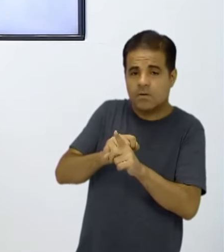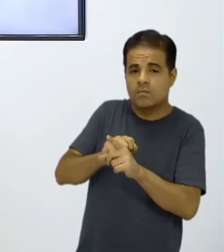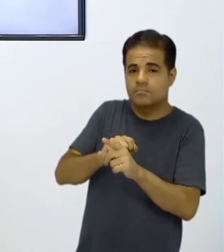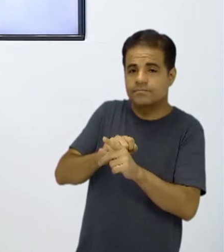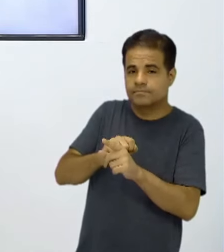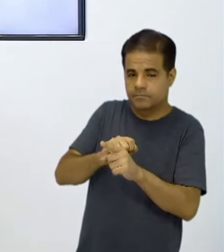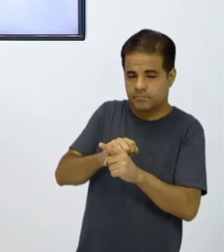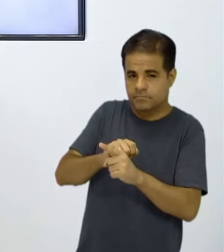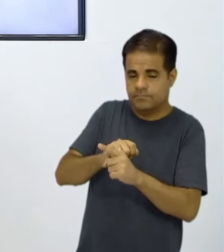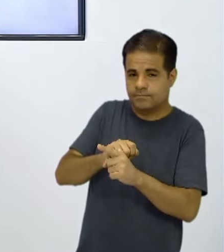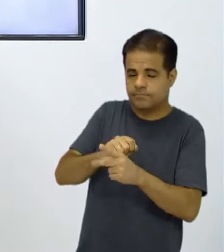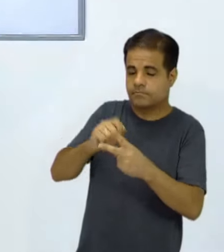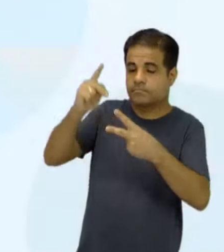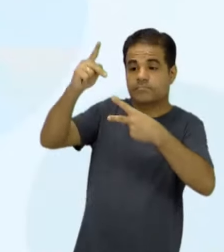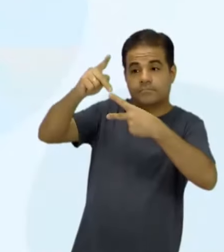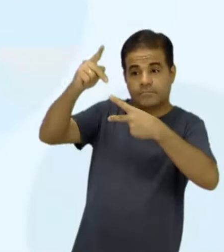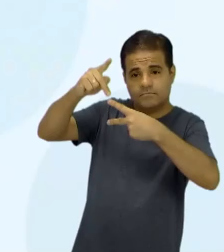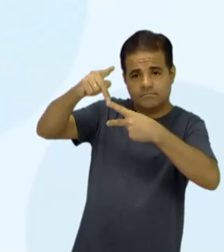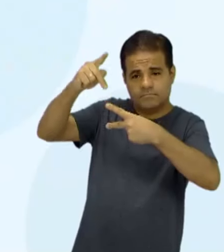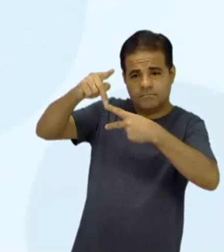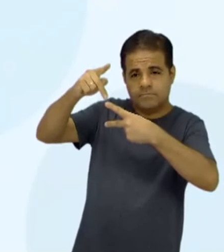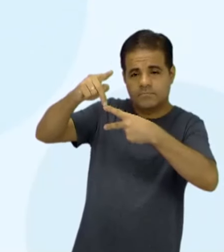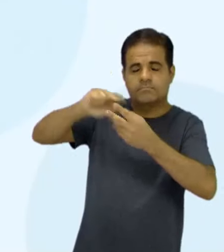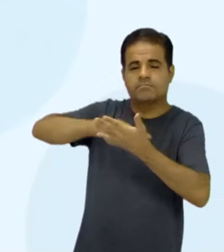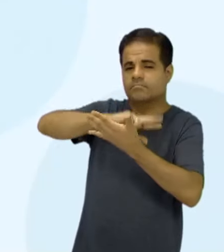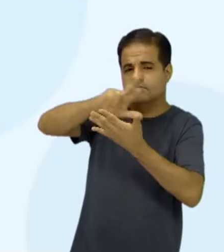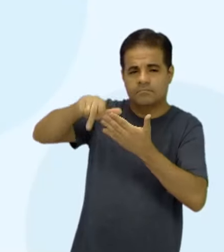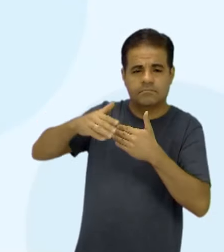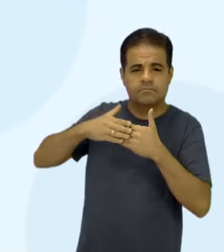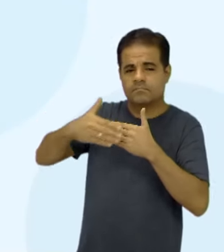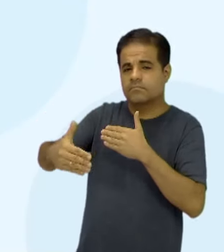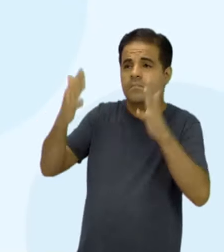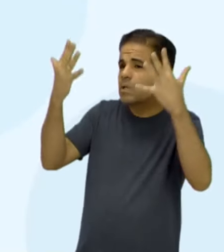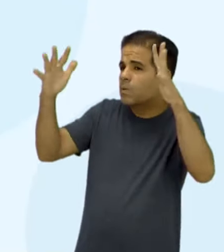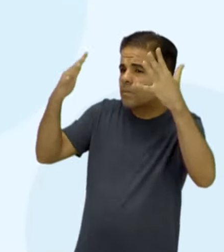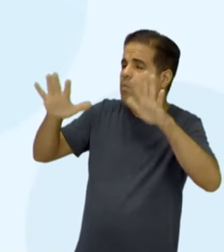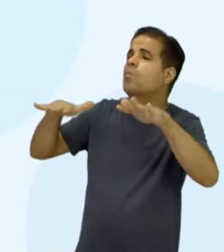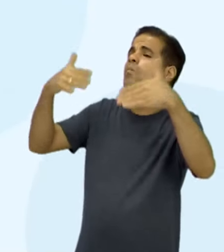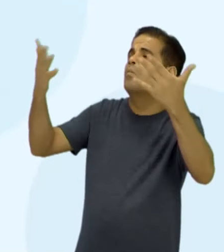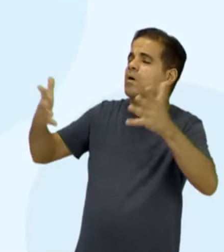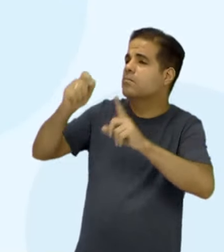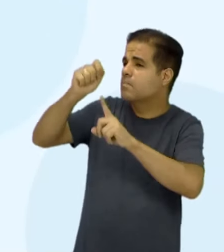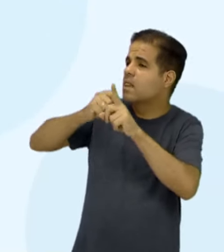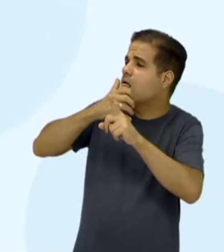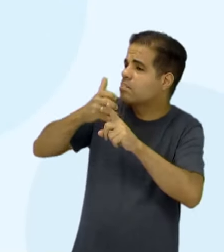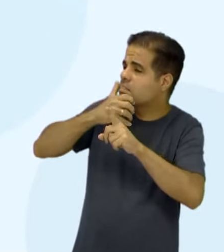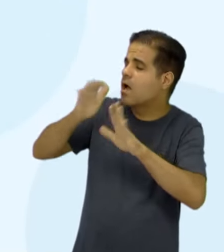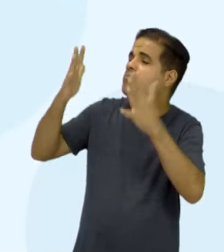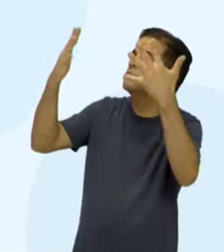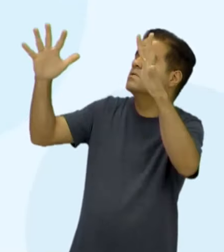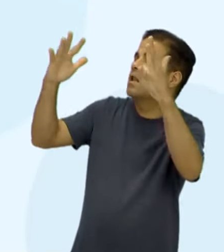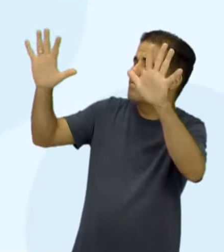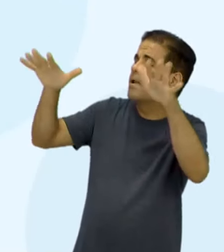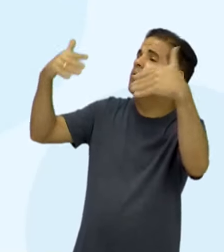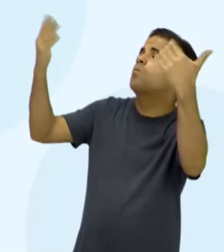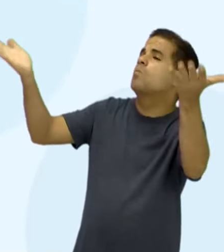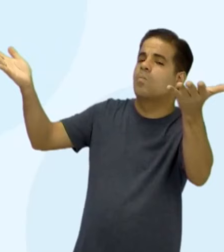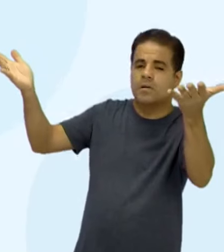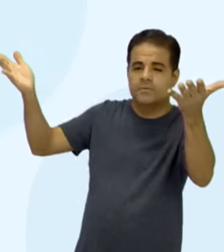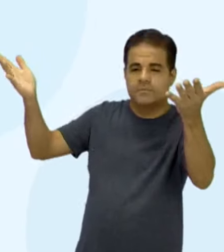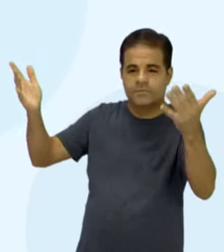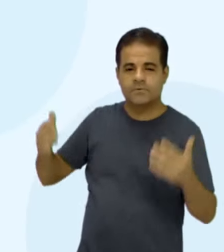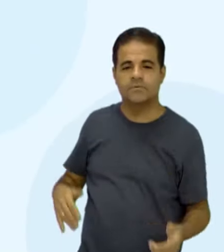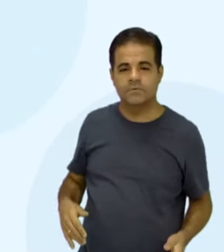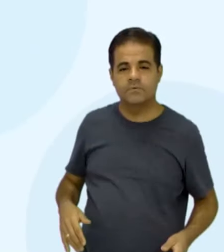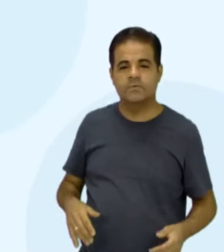preposição dá uma olhada aqui na tela ó when it's Christmas Celebration tarde quando que o natal é celebrado ET